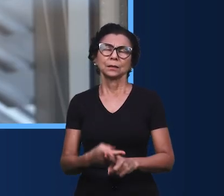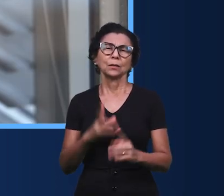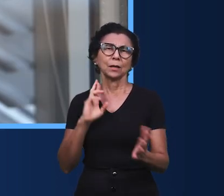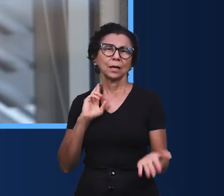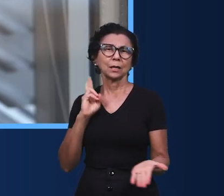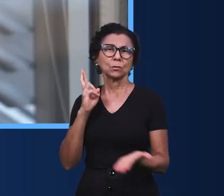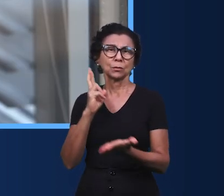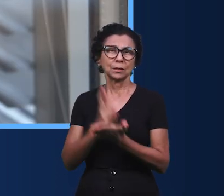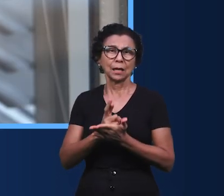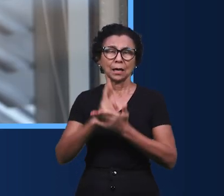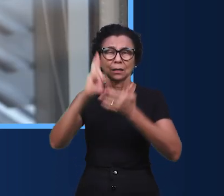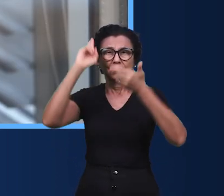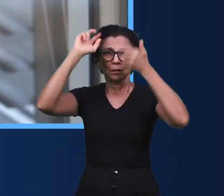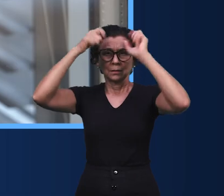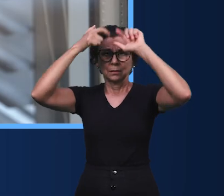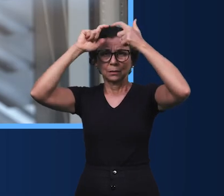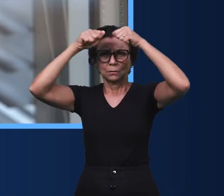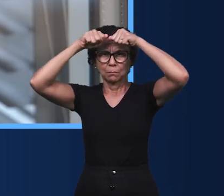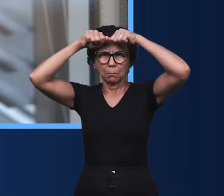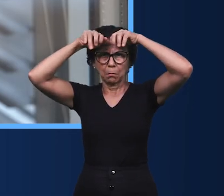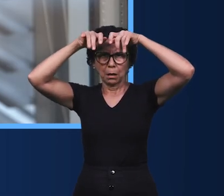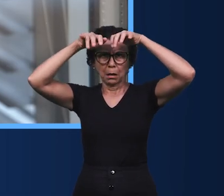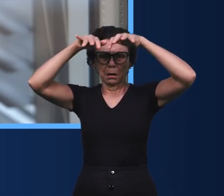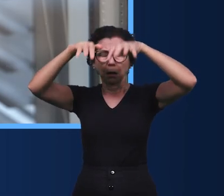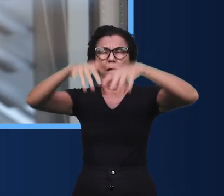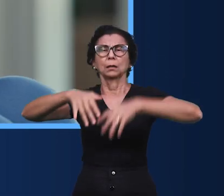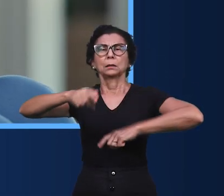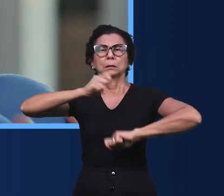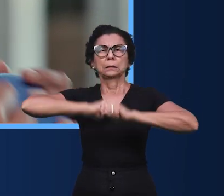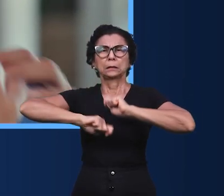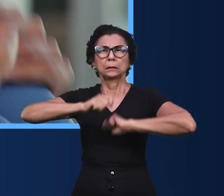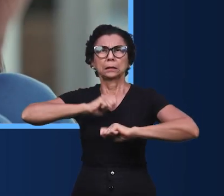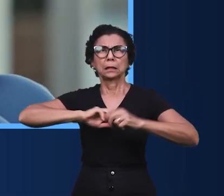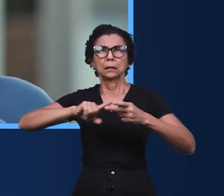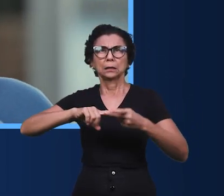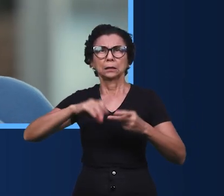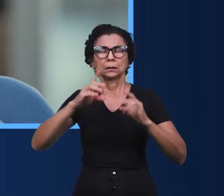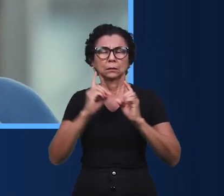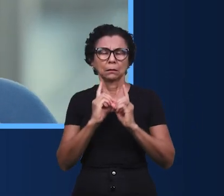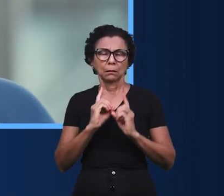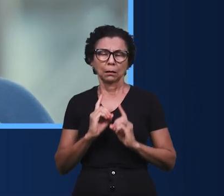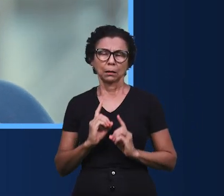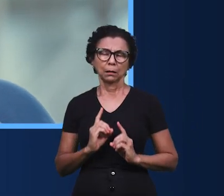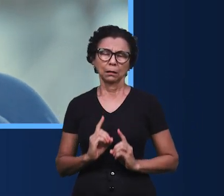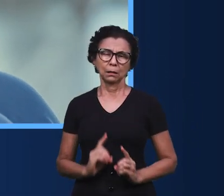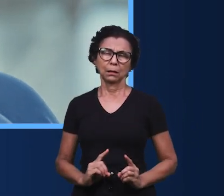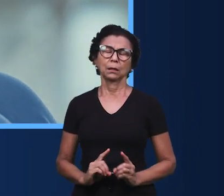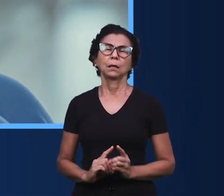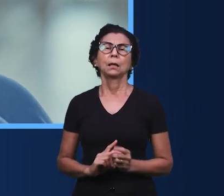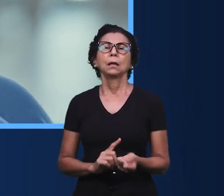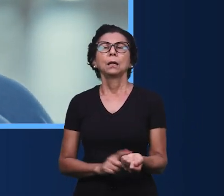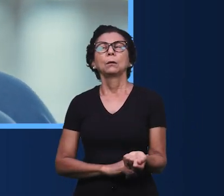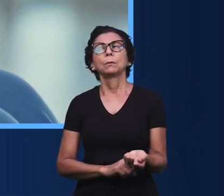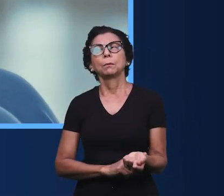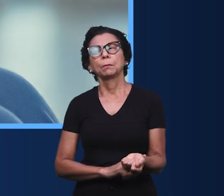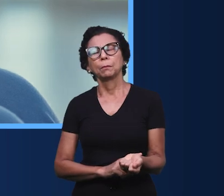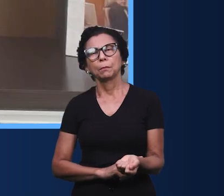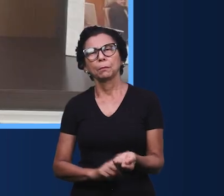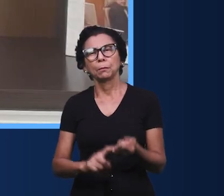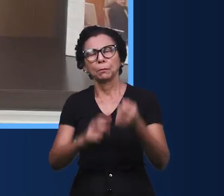de transtornos mentais, como ansiedade, depressão e o estresse